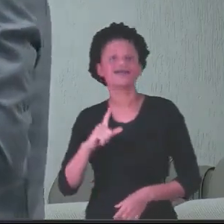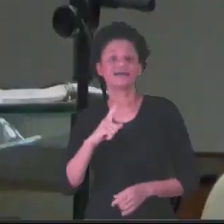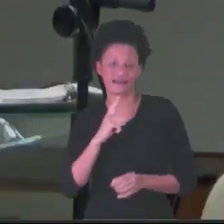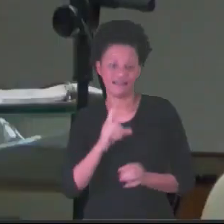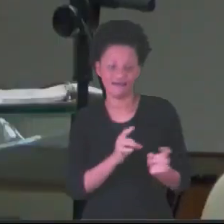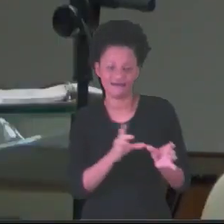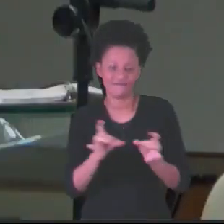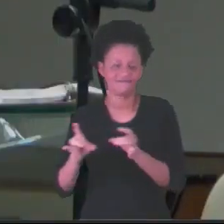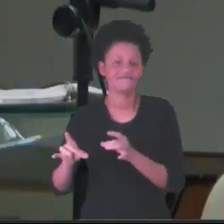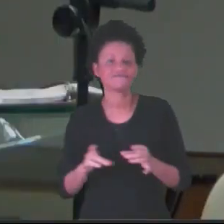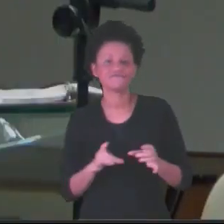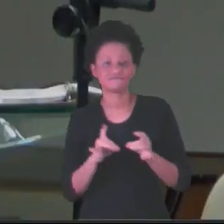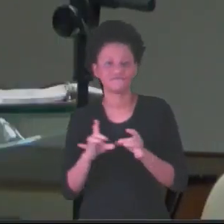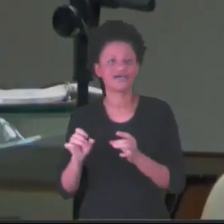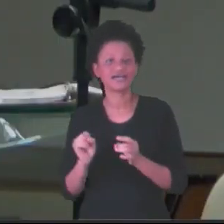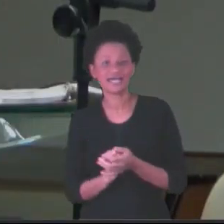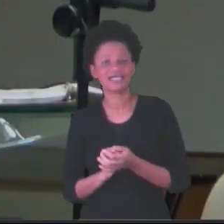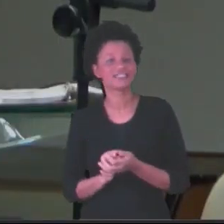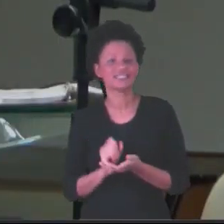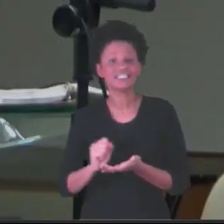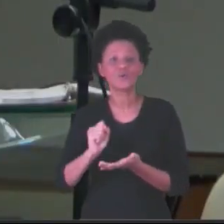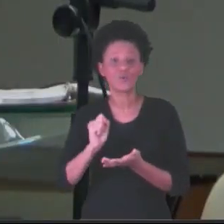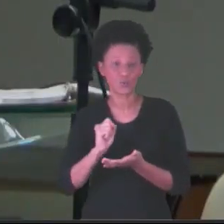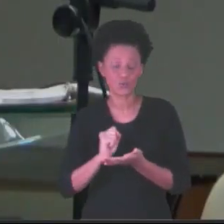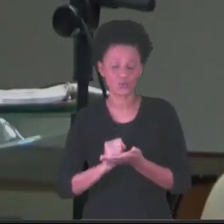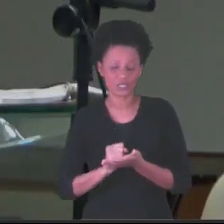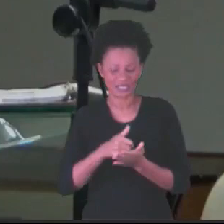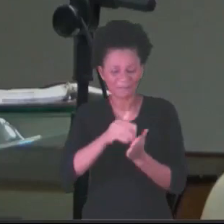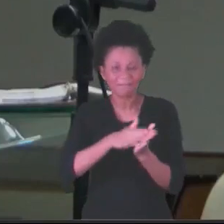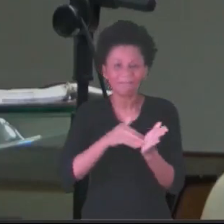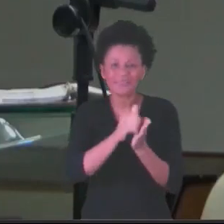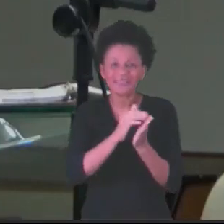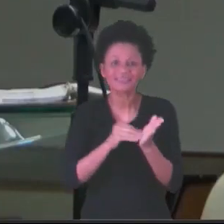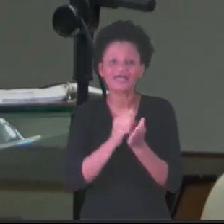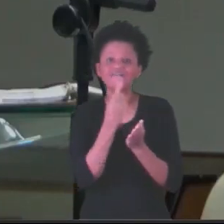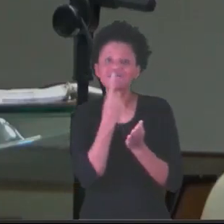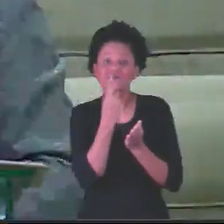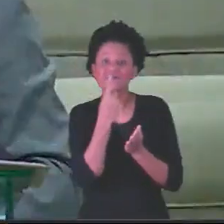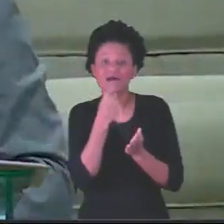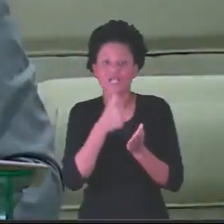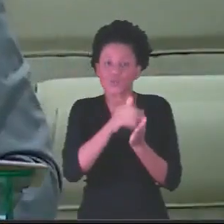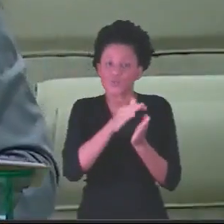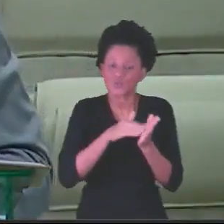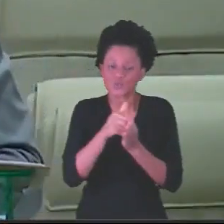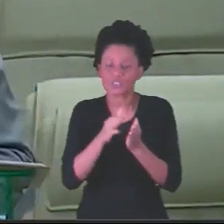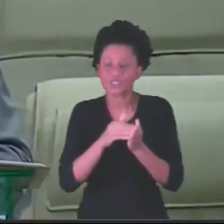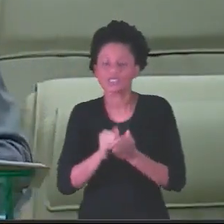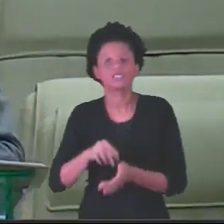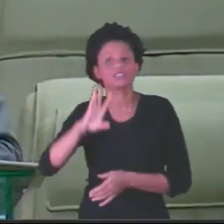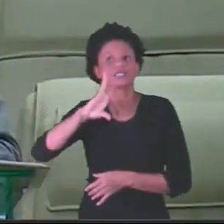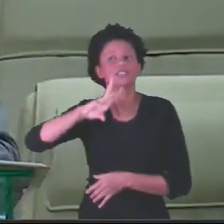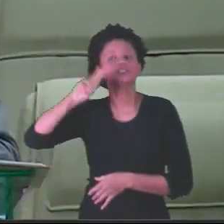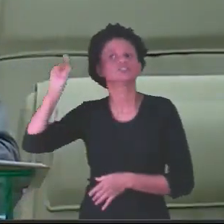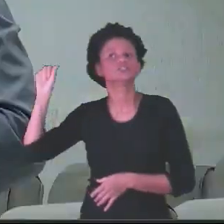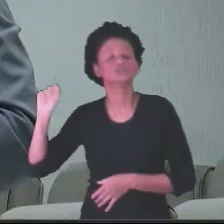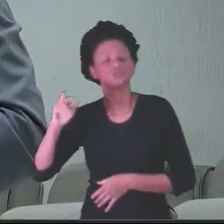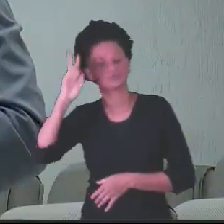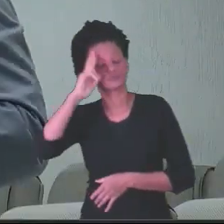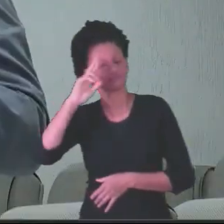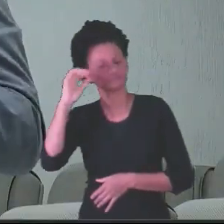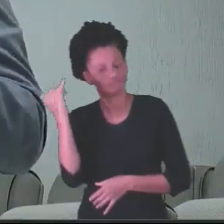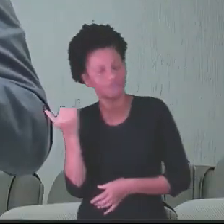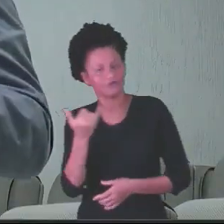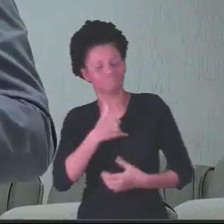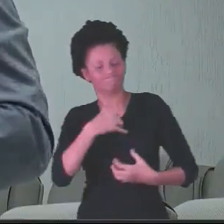e aprove naquele dia deus abrir o coração desta mulher para ela